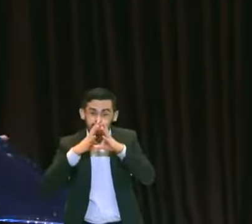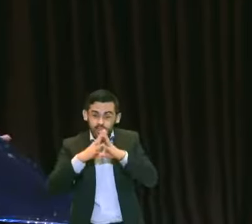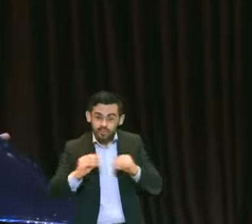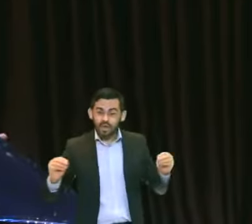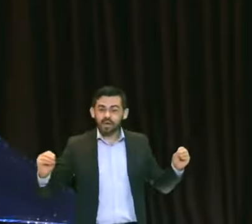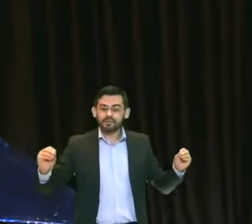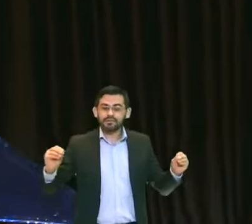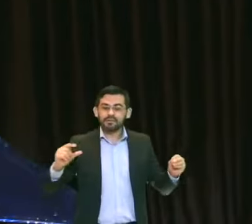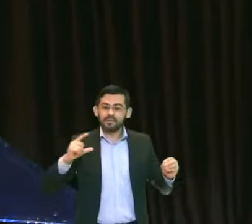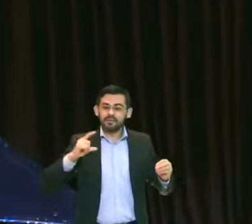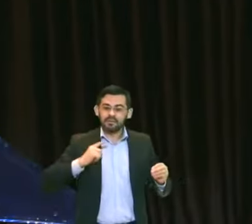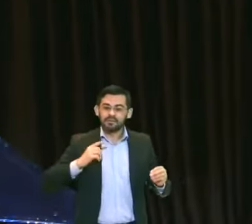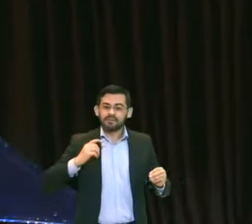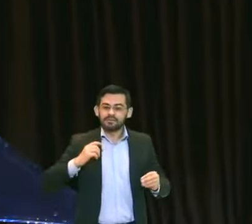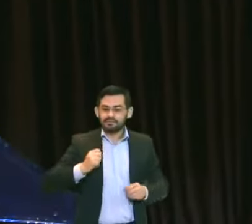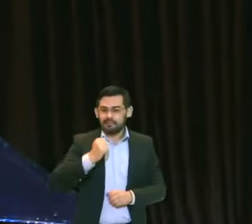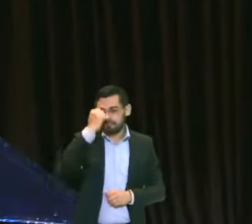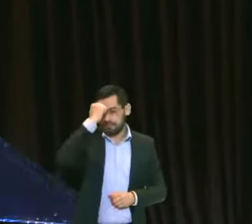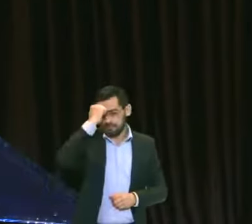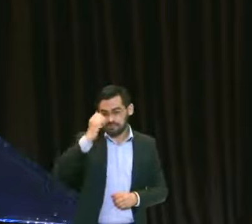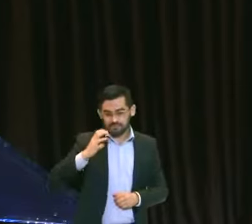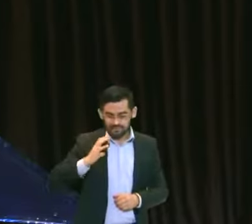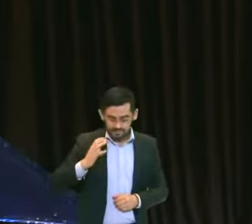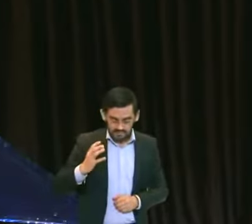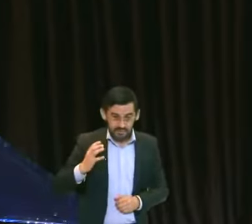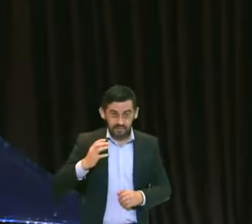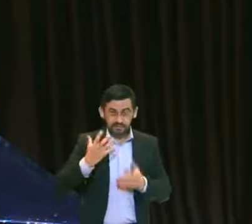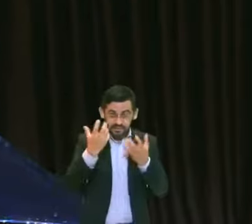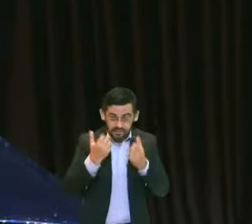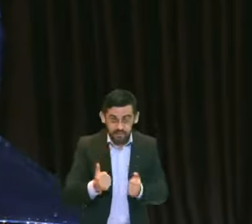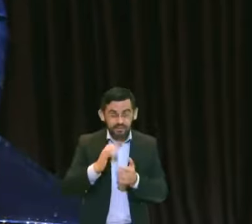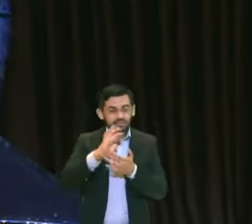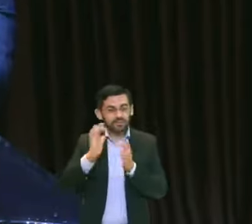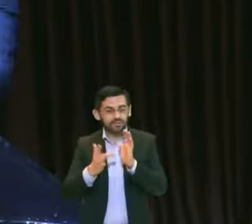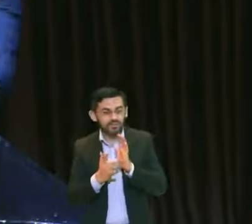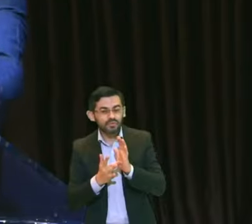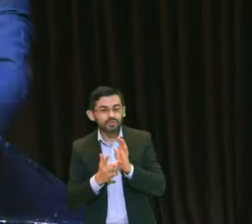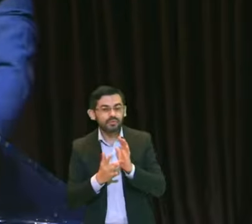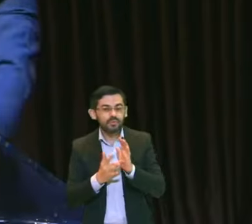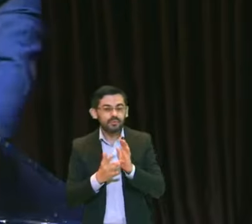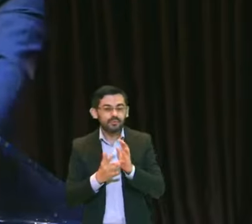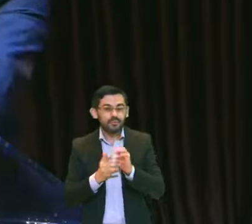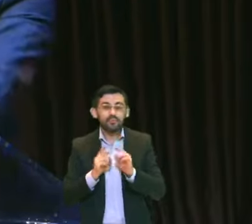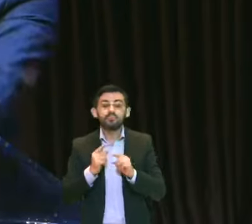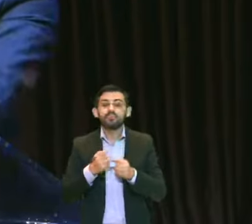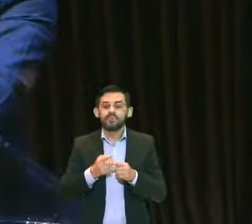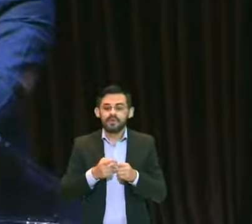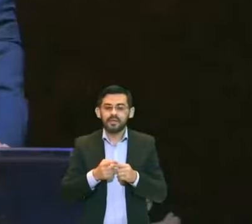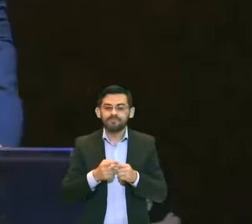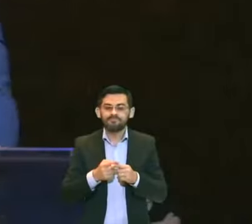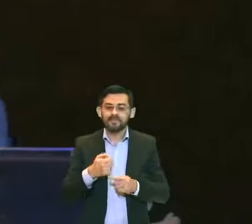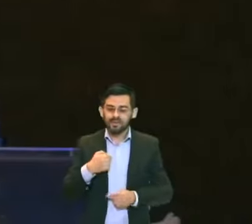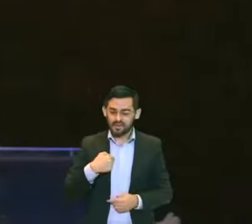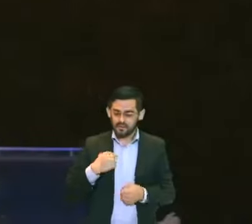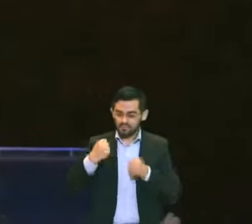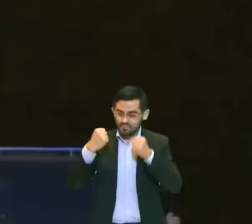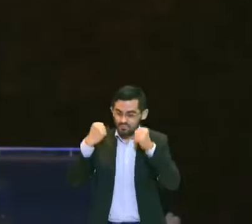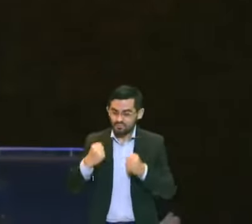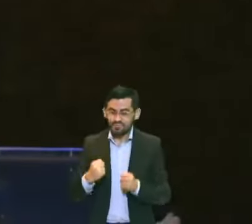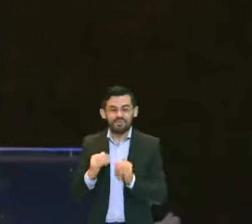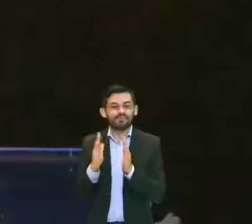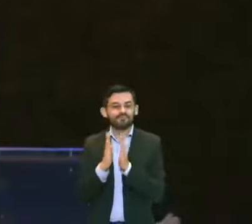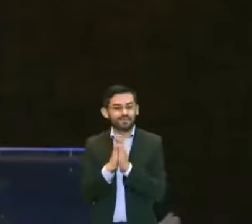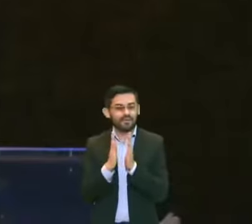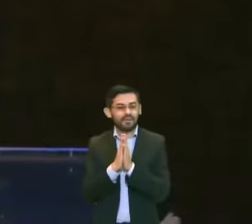que tiveram experiências com Deus. Porque eu podia orar. Esses dias eu estava andando na